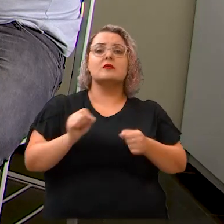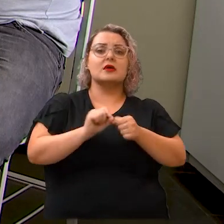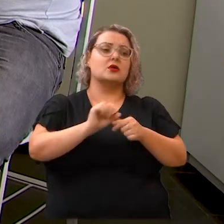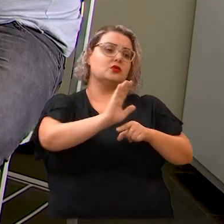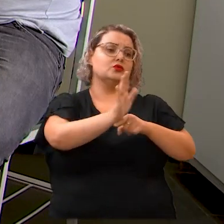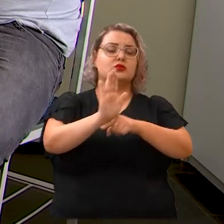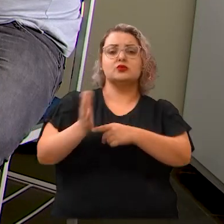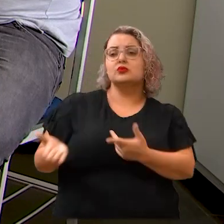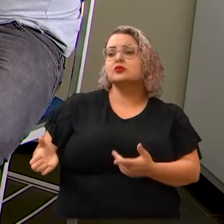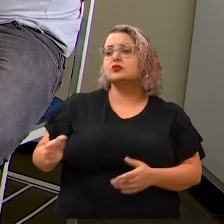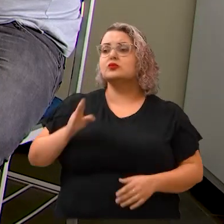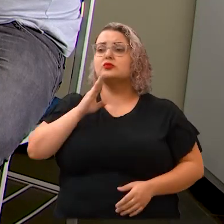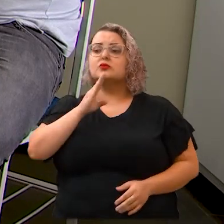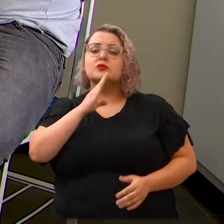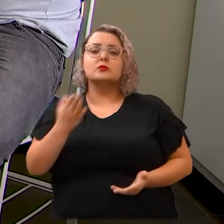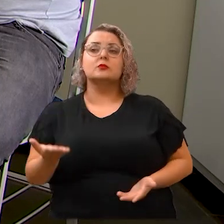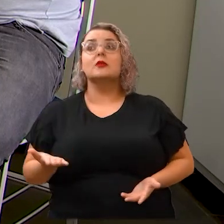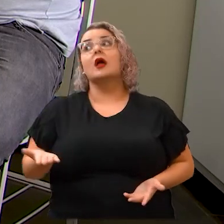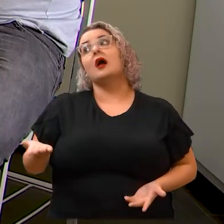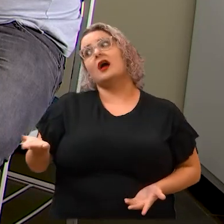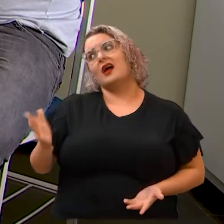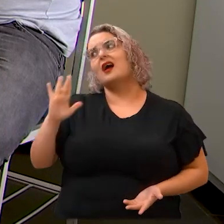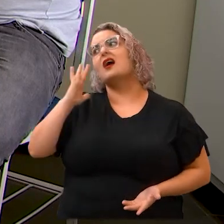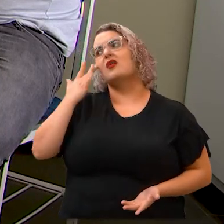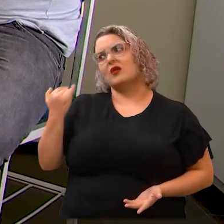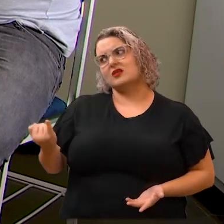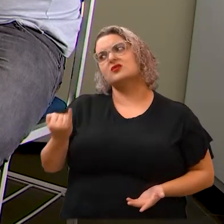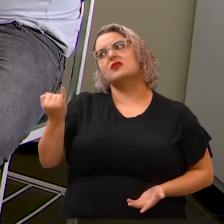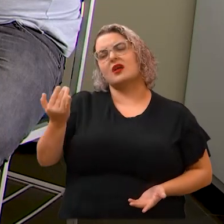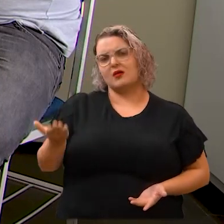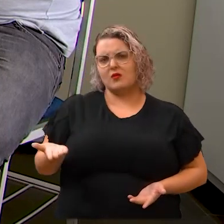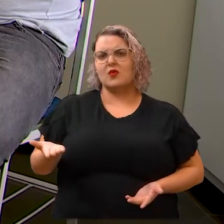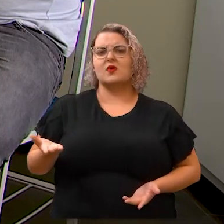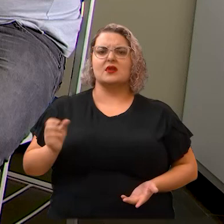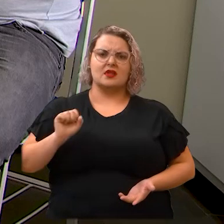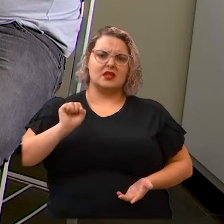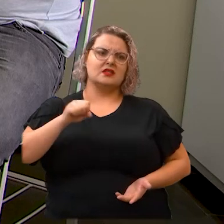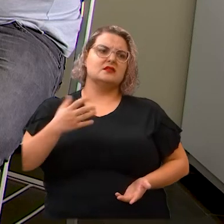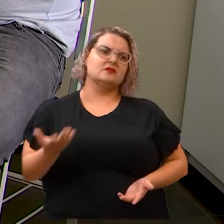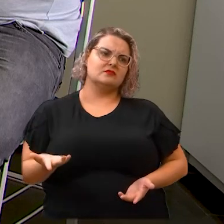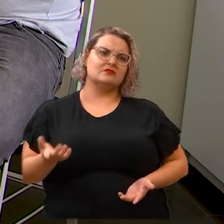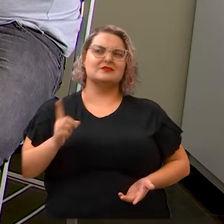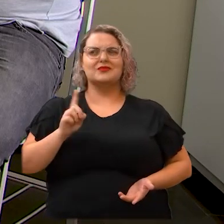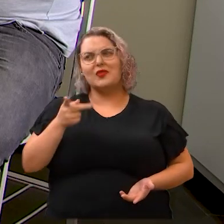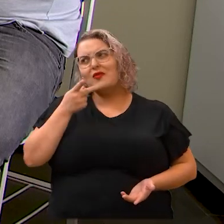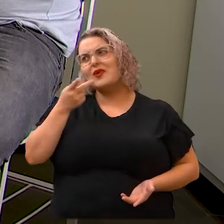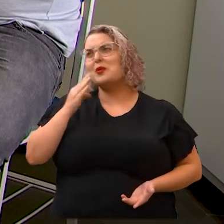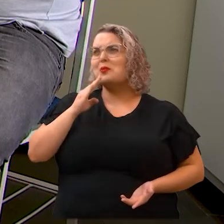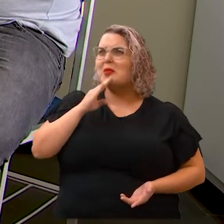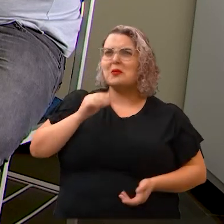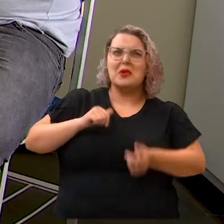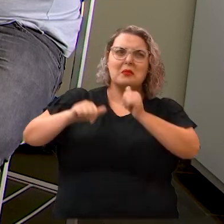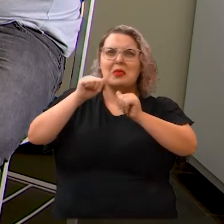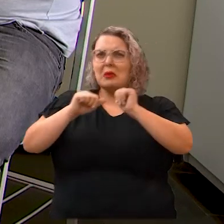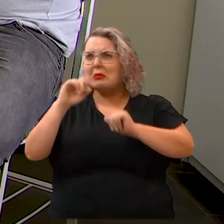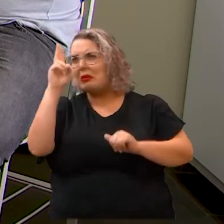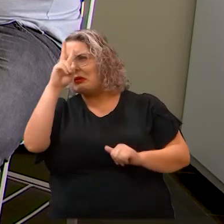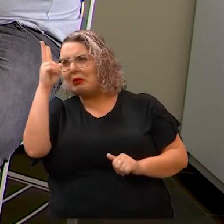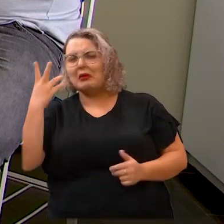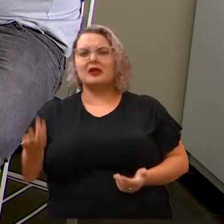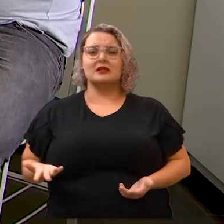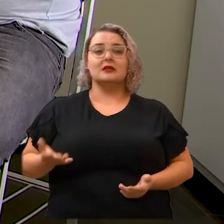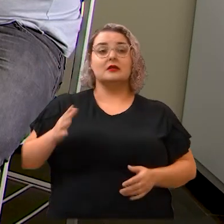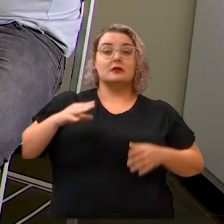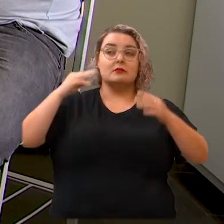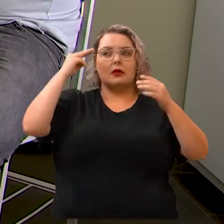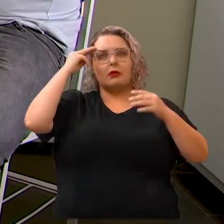vai ao cinema vai no barzinho eu acho que é fundamentar interessante eu não diria barzinho beber essas coisas